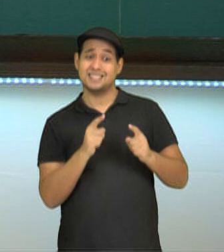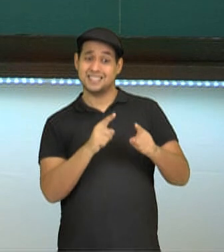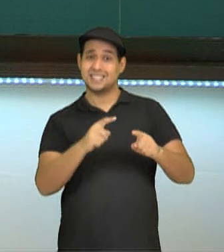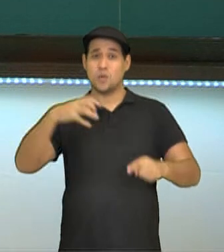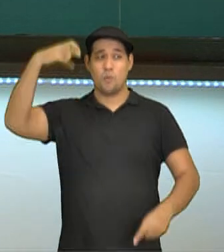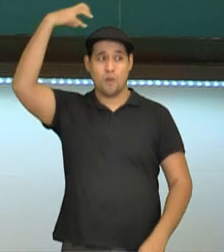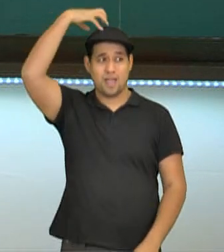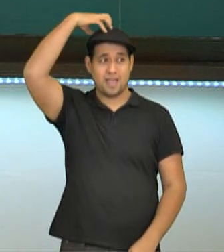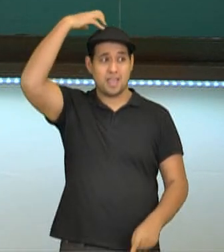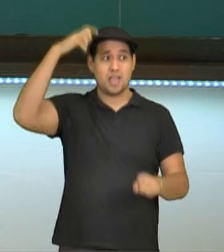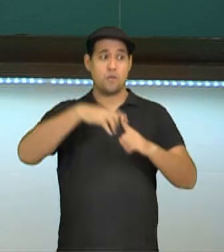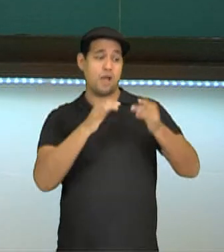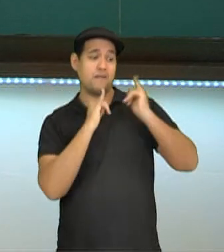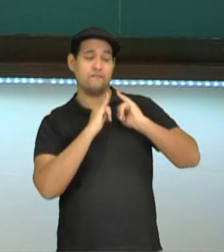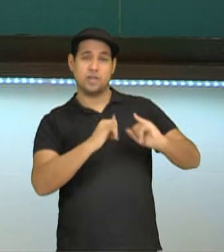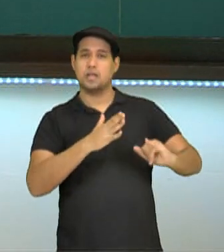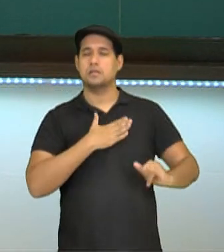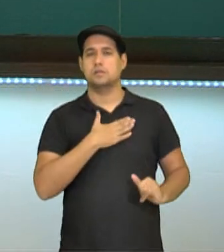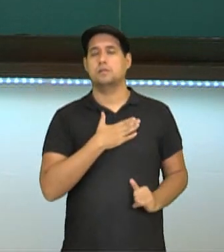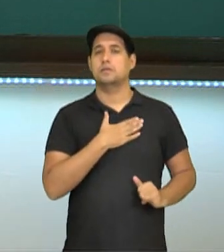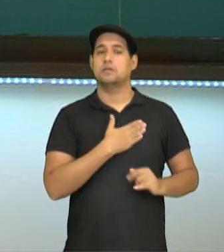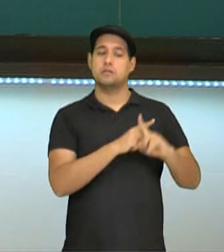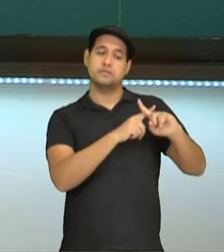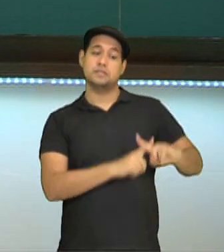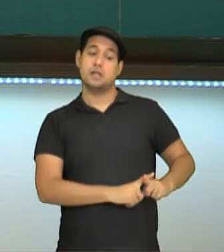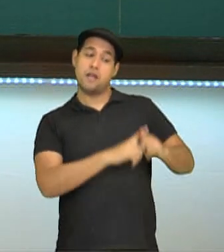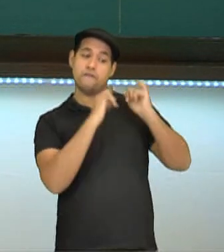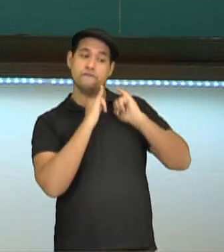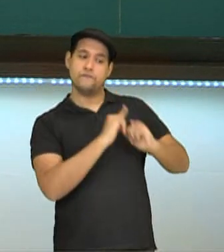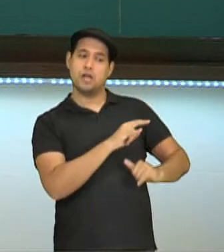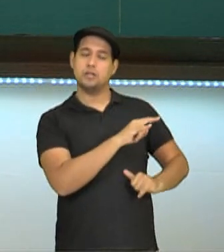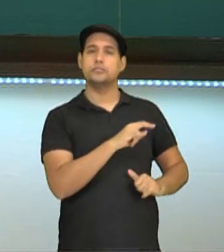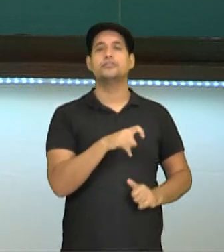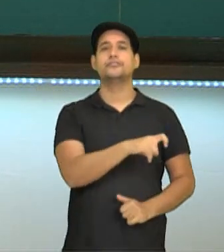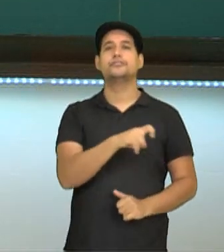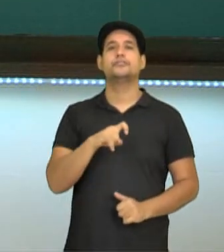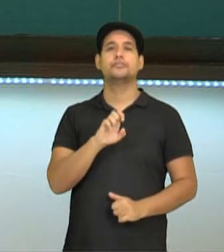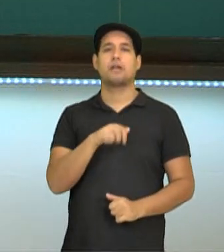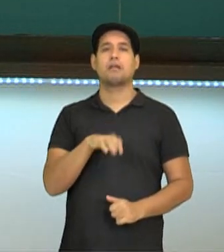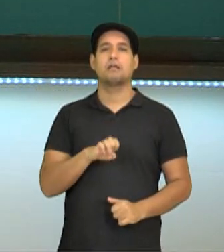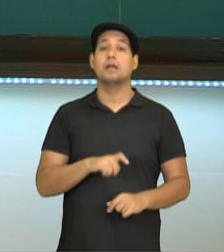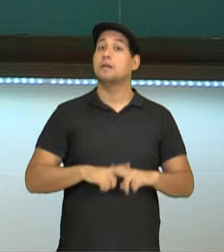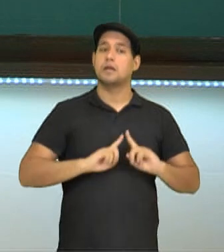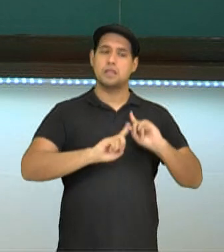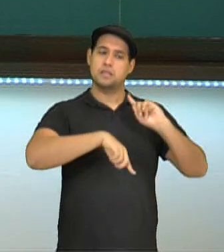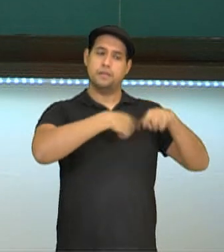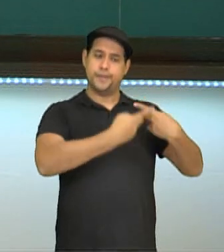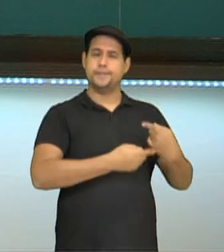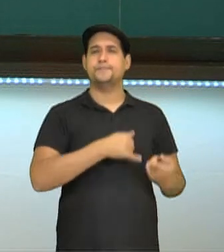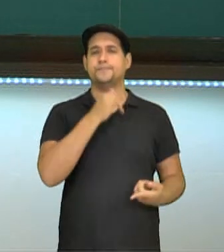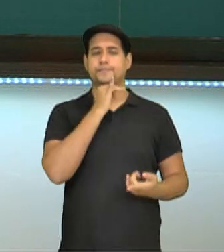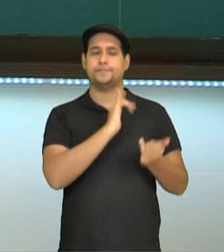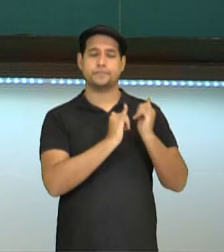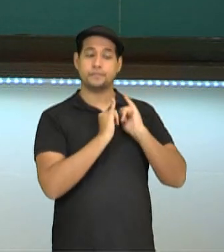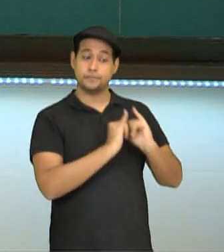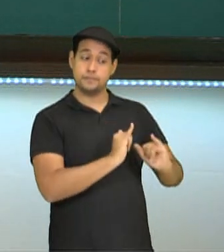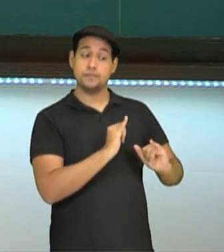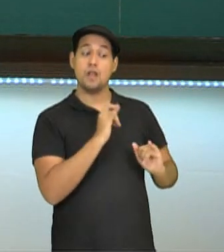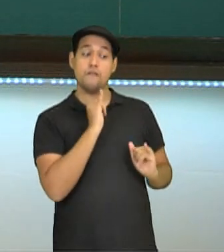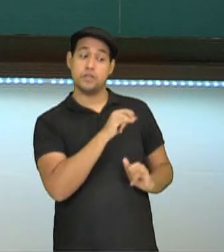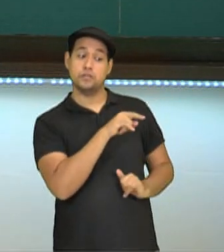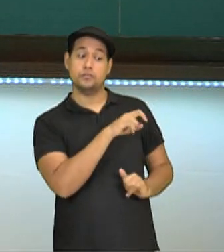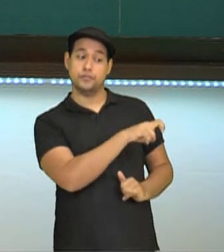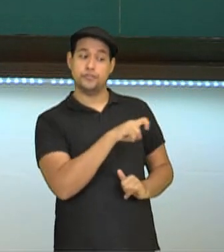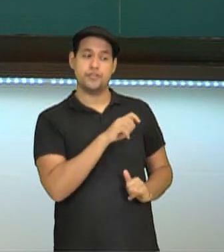o rei, eu aviso o meu adversário e digo para ele cheque. A partir do momento que eu aviso ele do cheque,